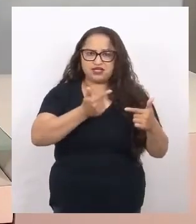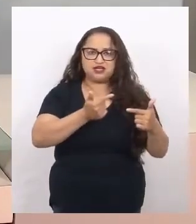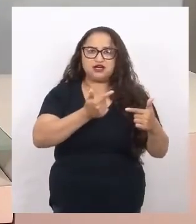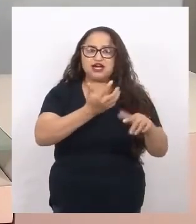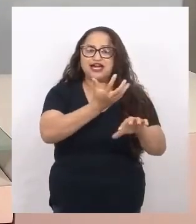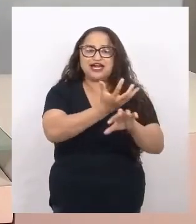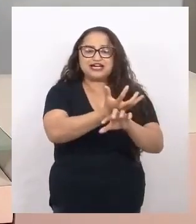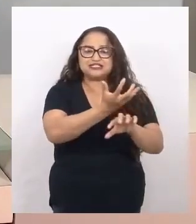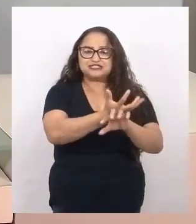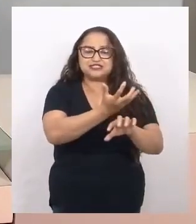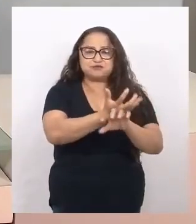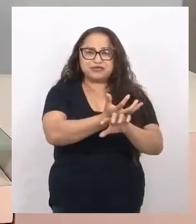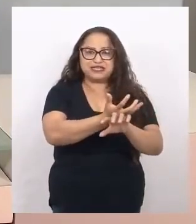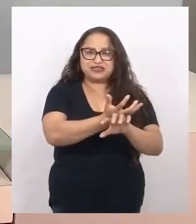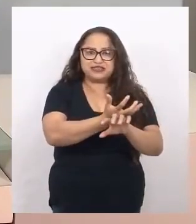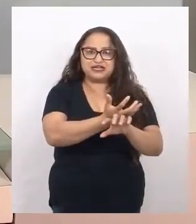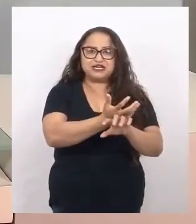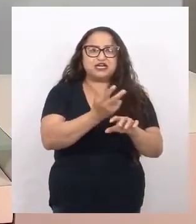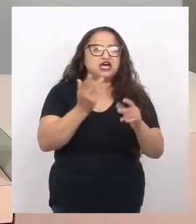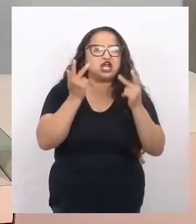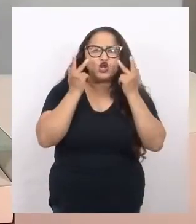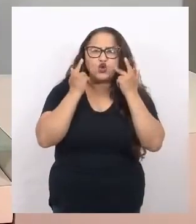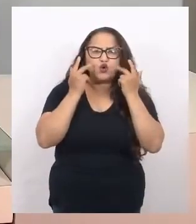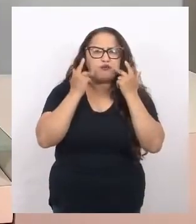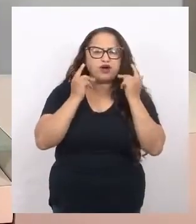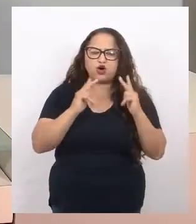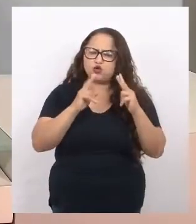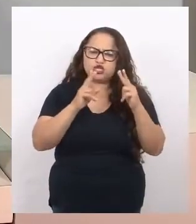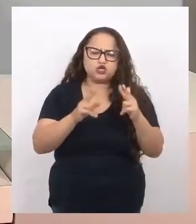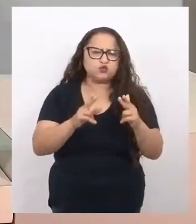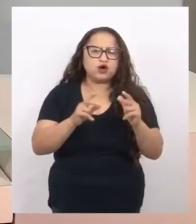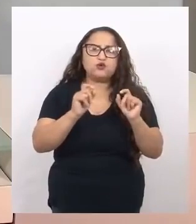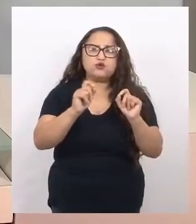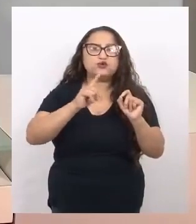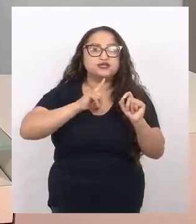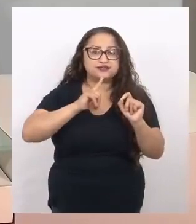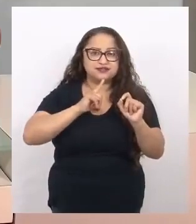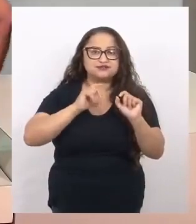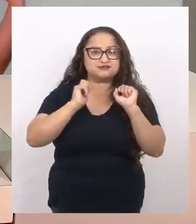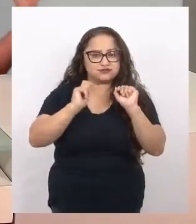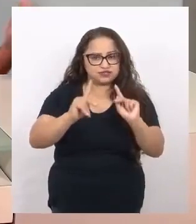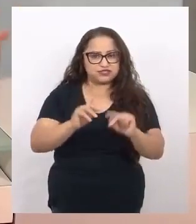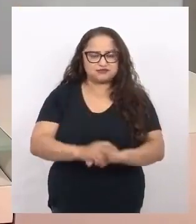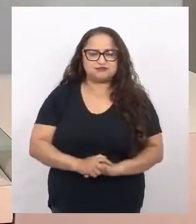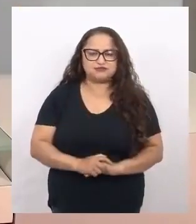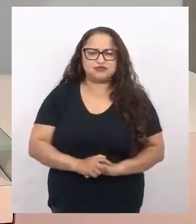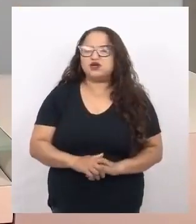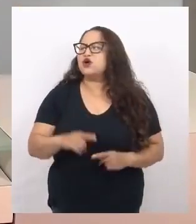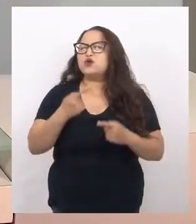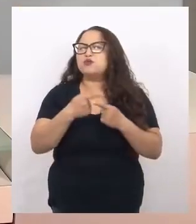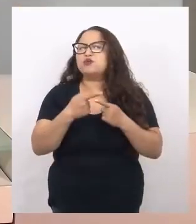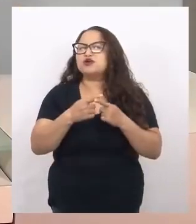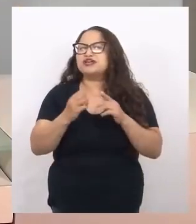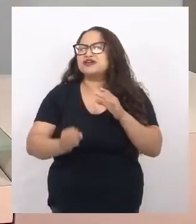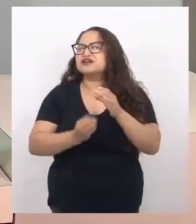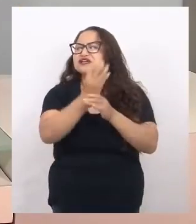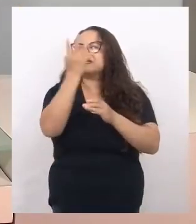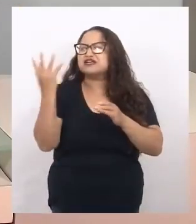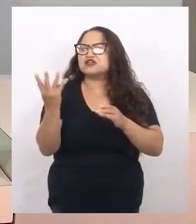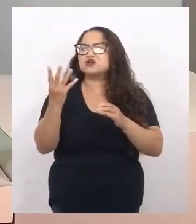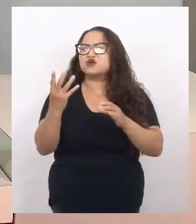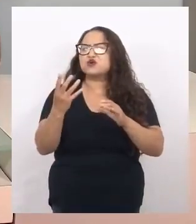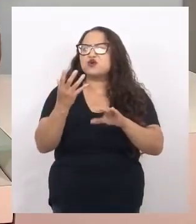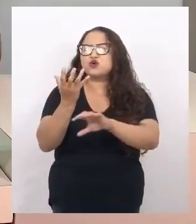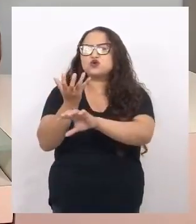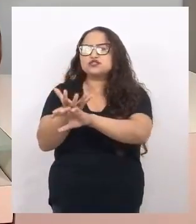né, inventar a roda, reinventar a roda naquele componente, tá? Por que então que a gente criou esses componentes novos? Vocês